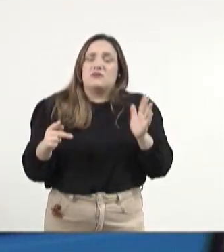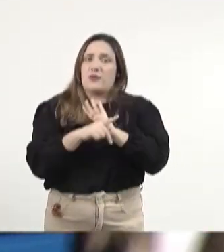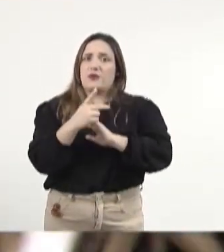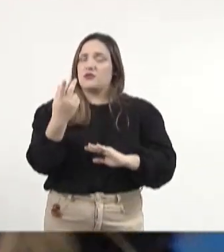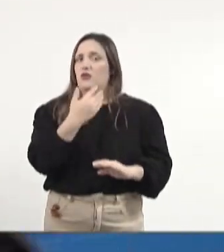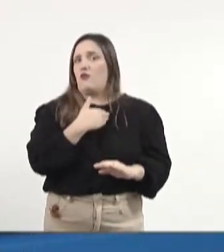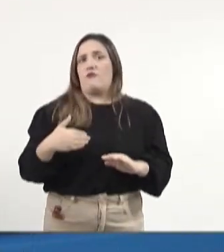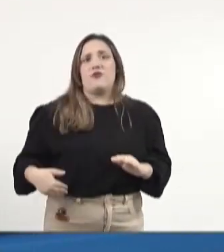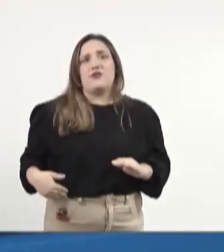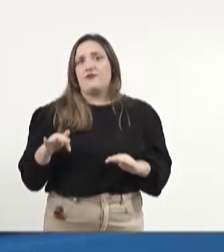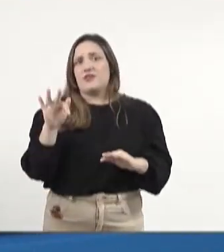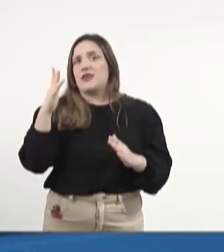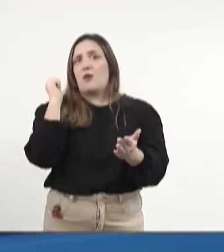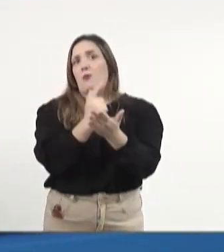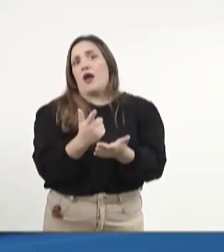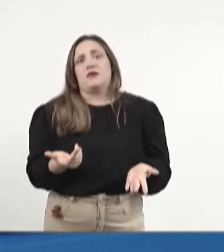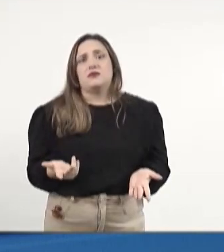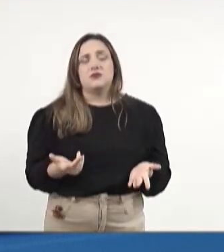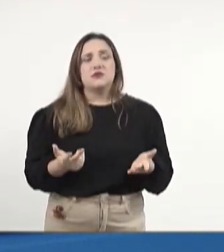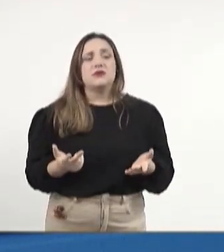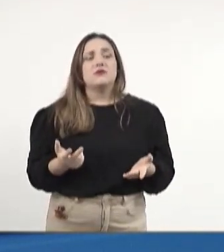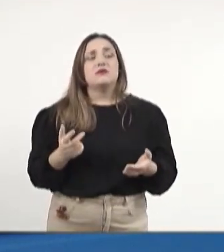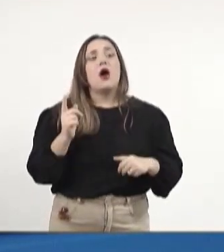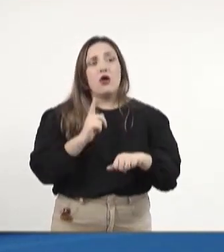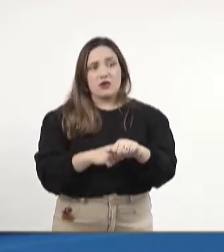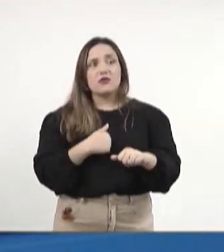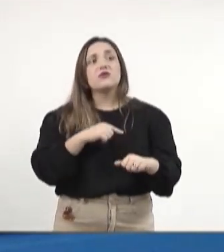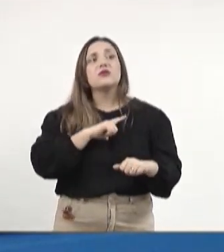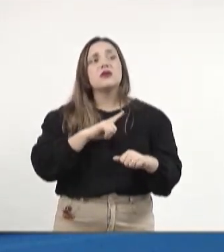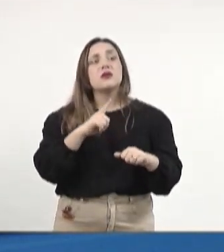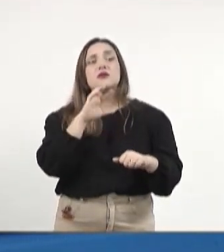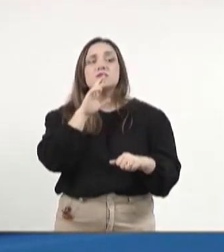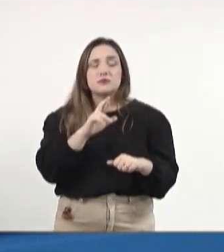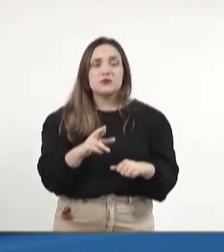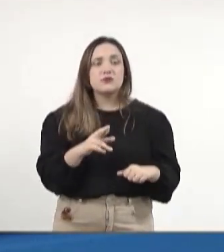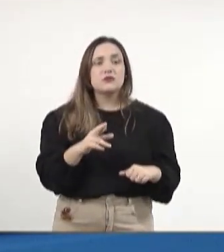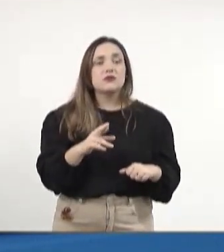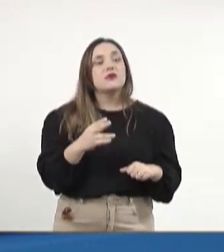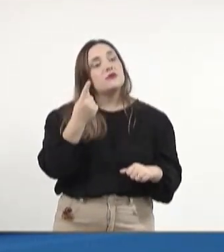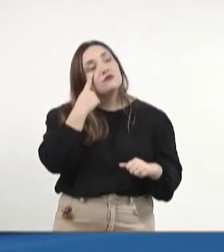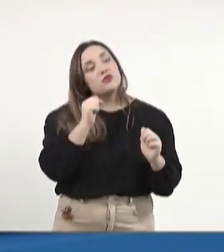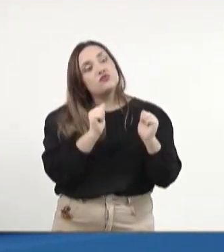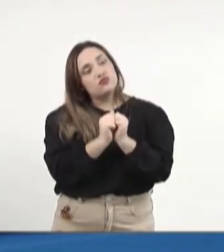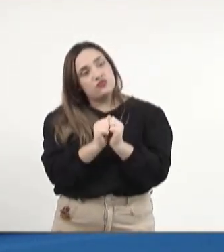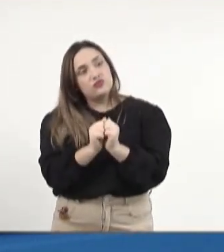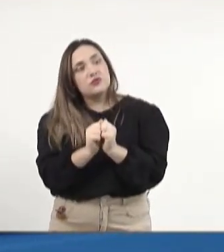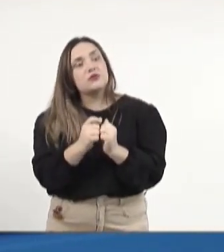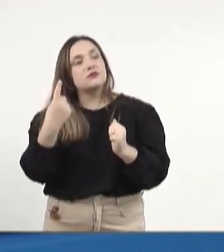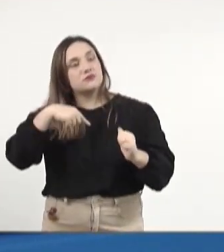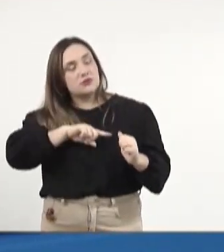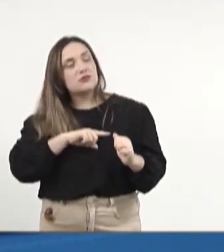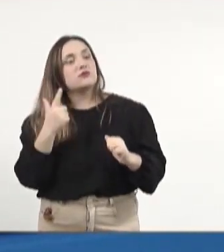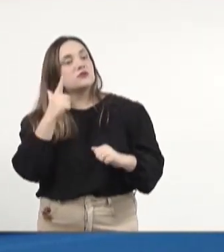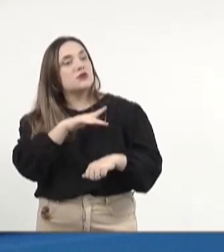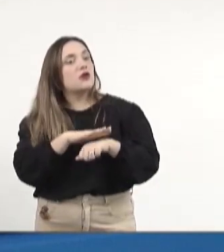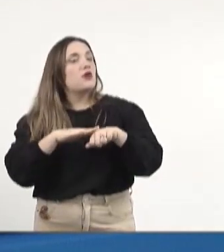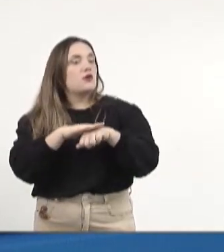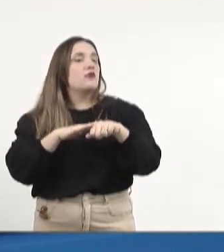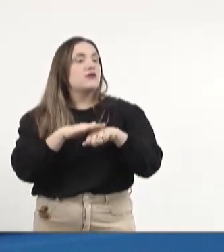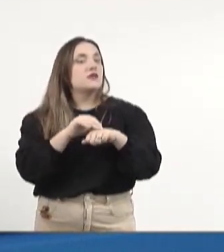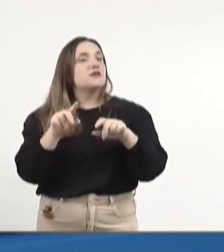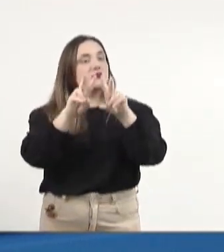esse requerimento vai ser encaminhado e assim que nós tivermos resposta, vou chamar o senhor para juntos, nós podemos tratar esse assunto tão importante